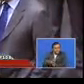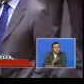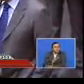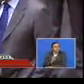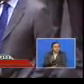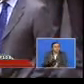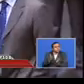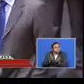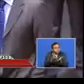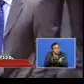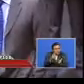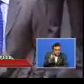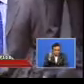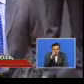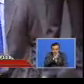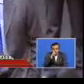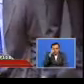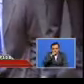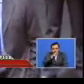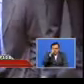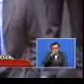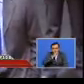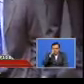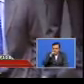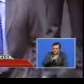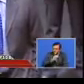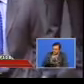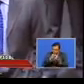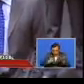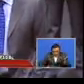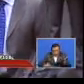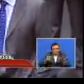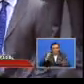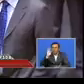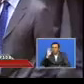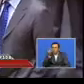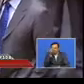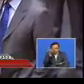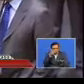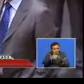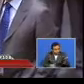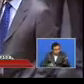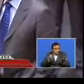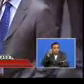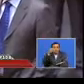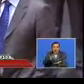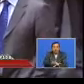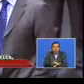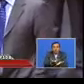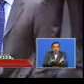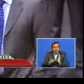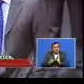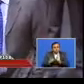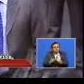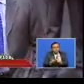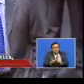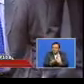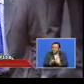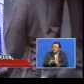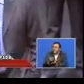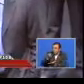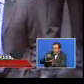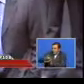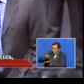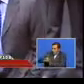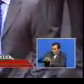mentira, da difamação, dos documentos falsos que foram comprados e que foram